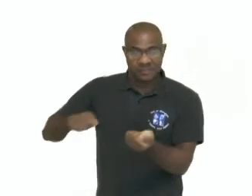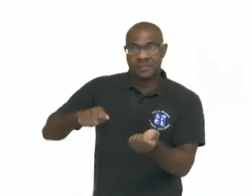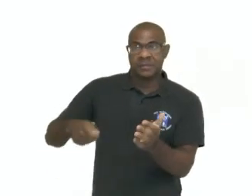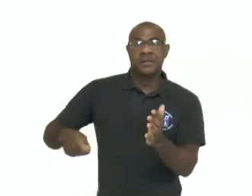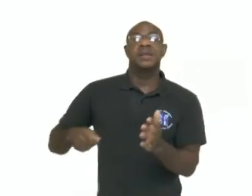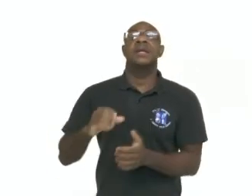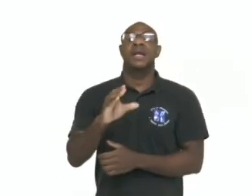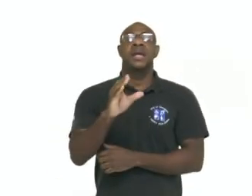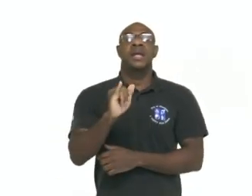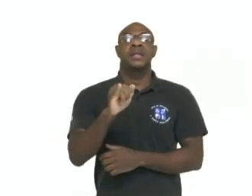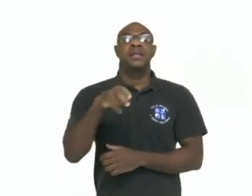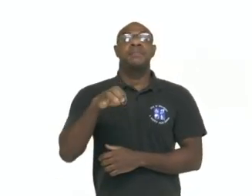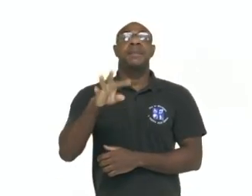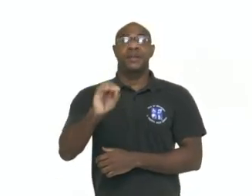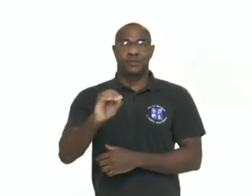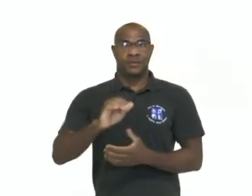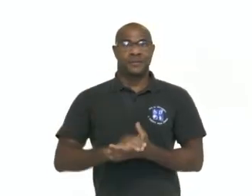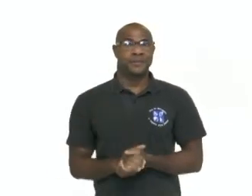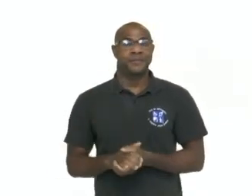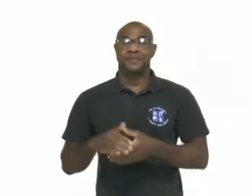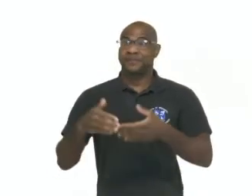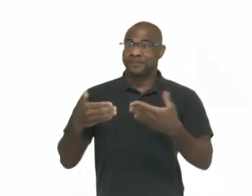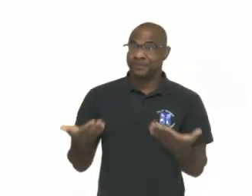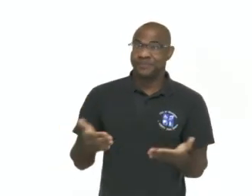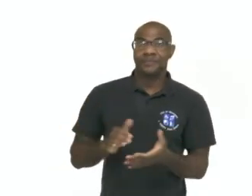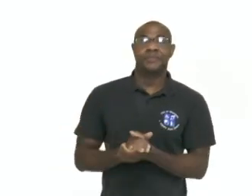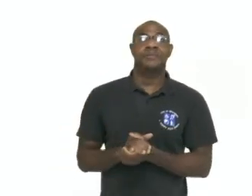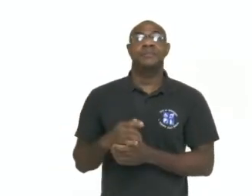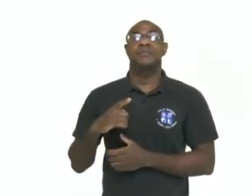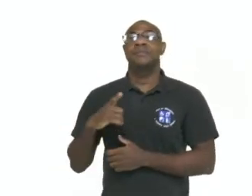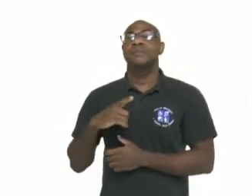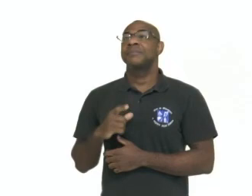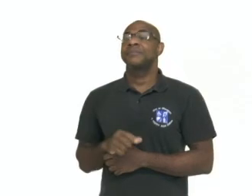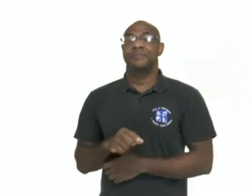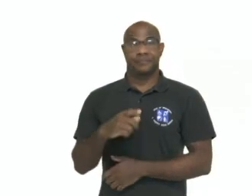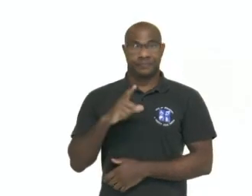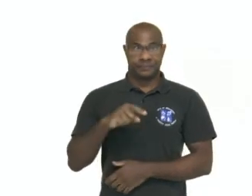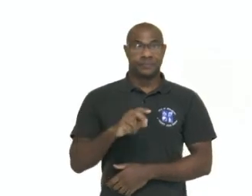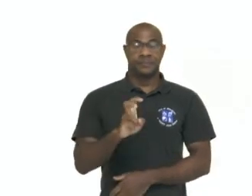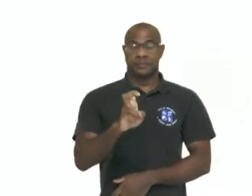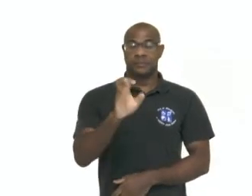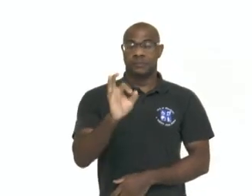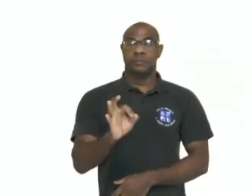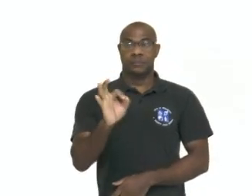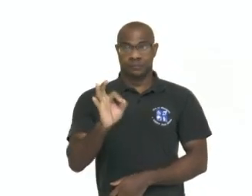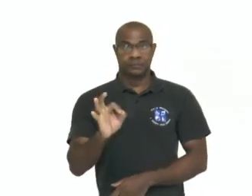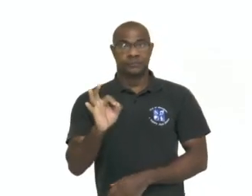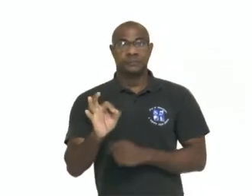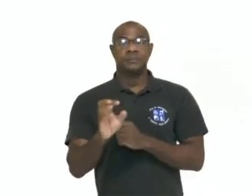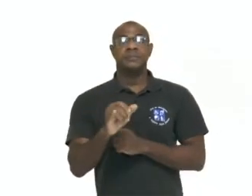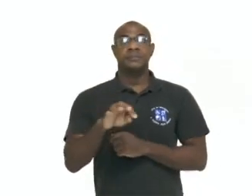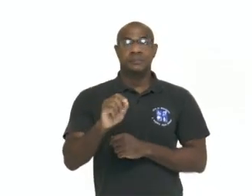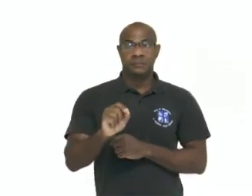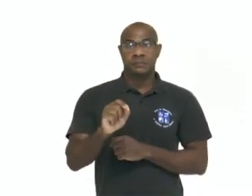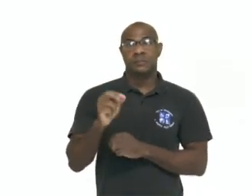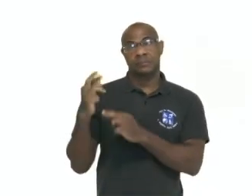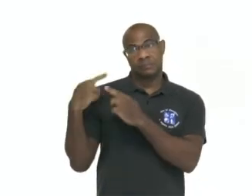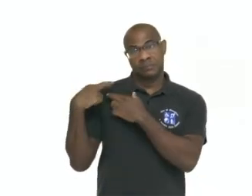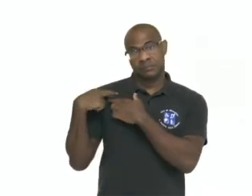As cimenteiras são responsáveis por cerca de 5% da emissão global de CO2, de fonte